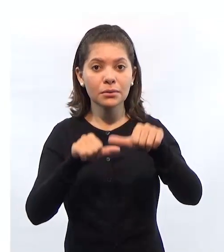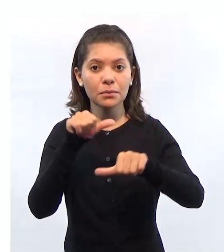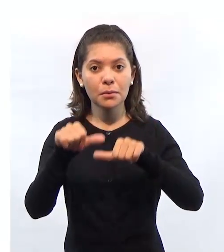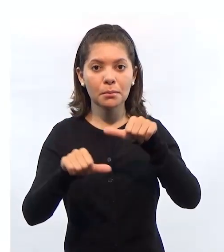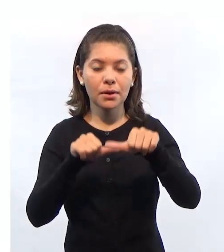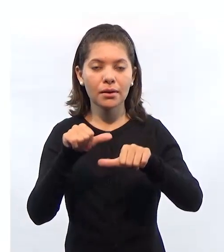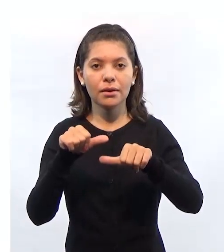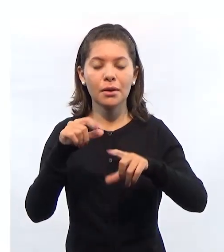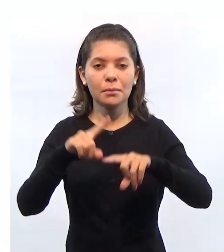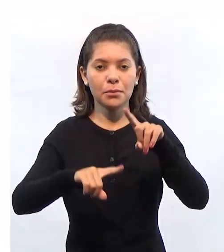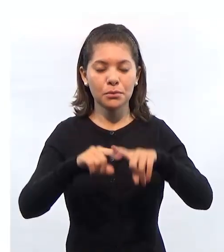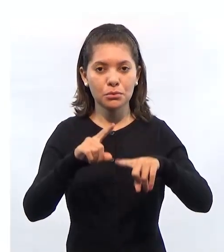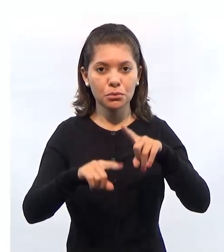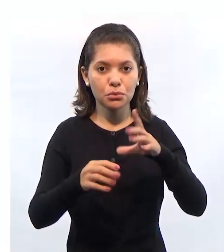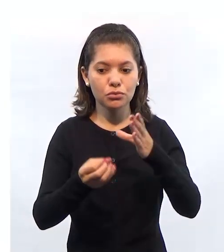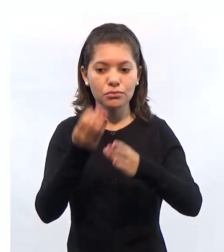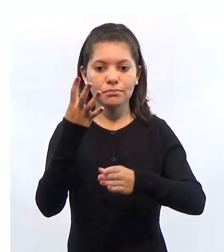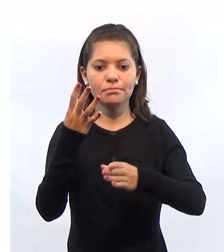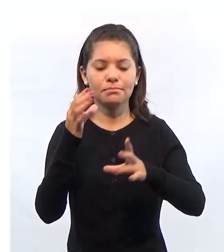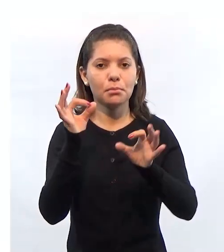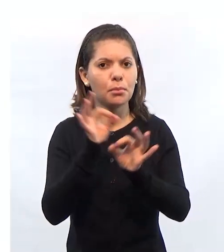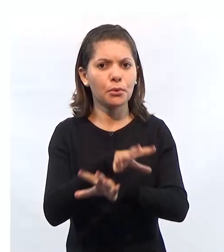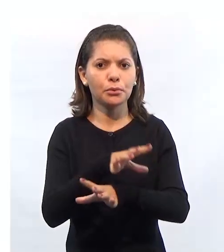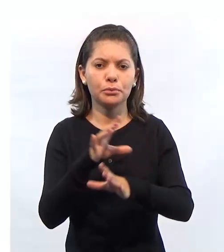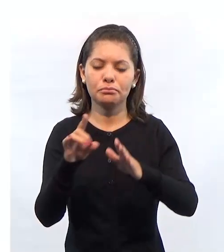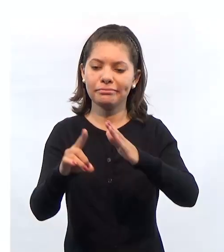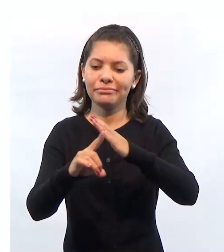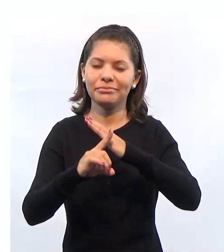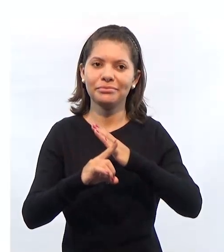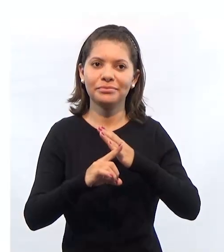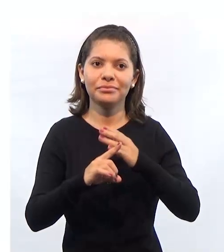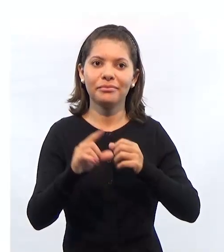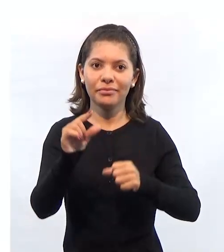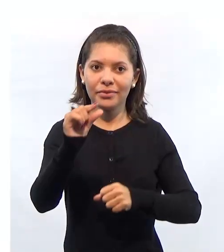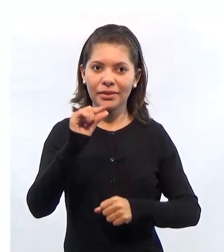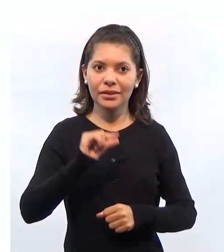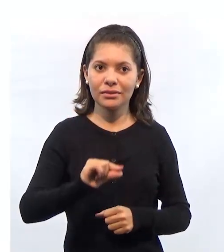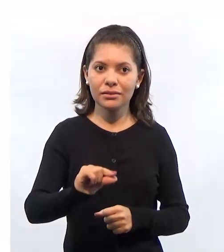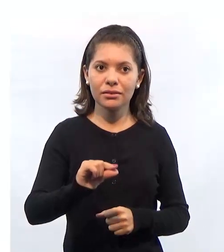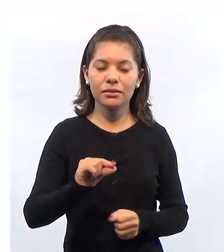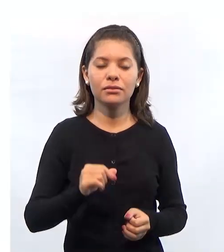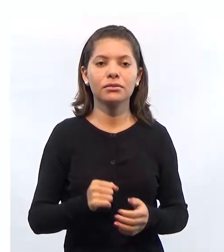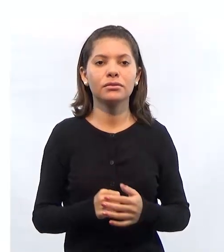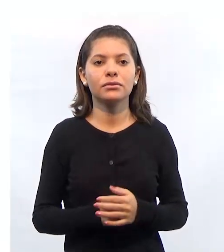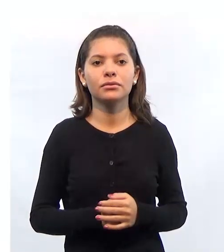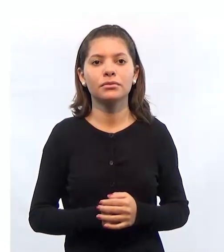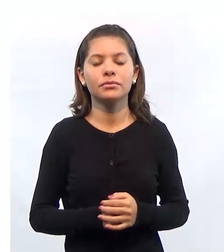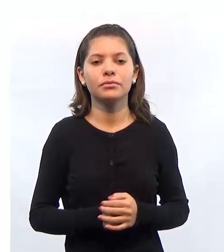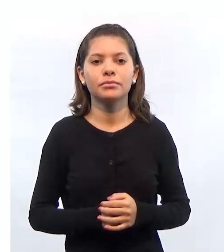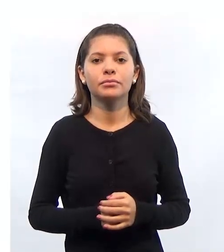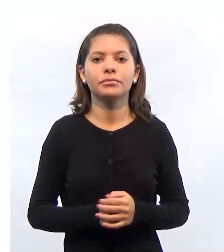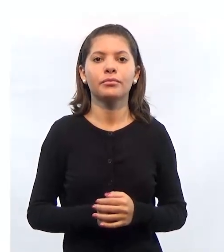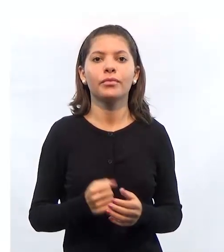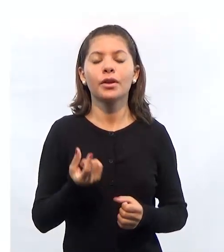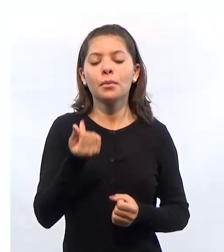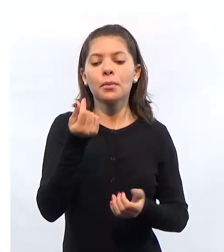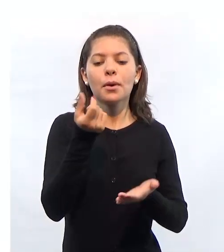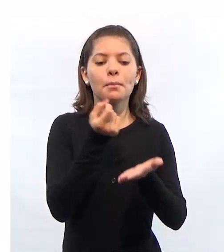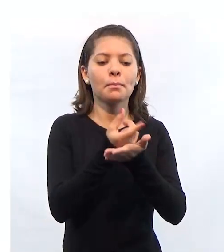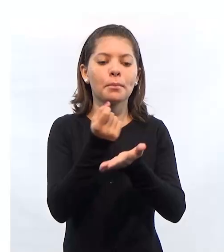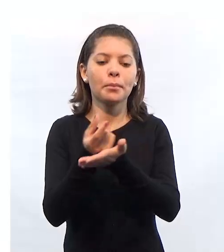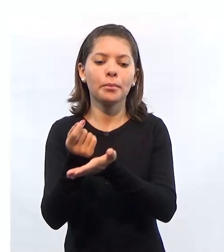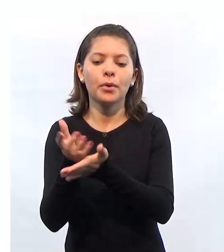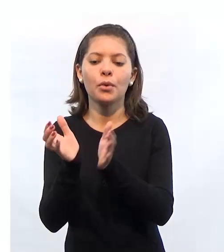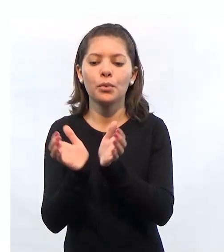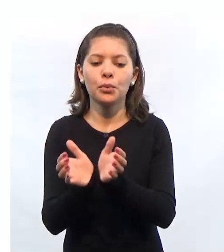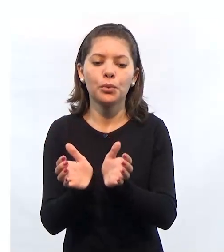entraram em produtos para o cliente. E temos também as cadeias de fornecedores, de consumidores. Ou